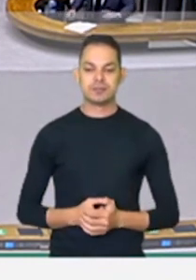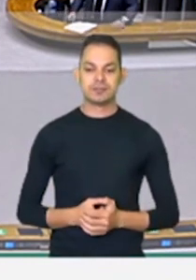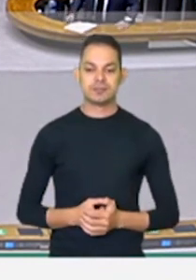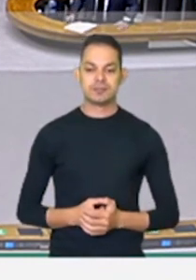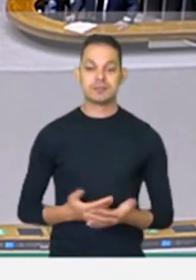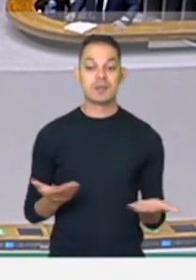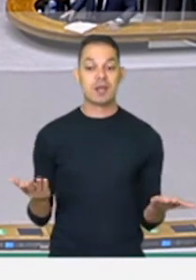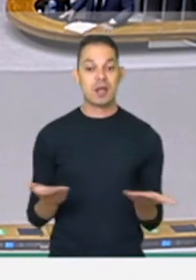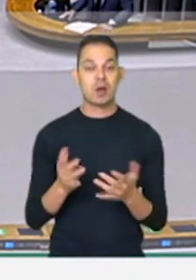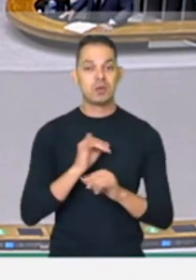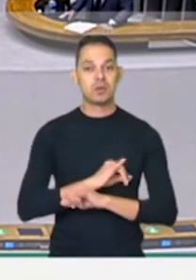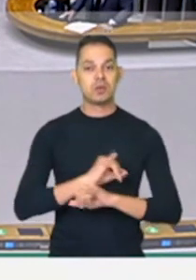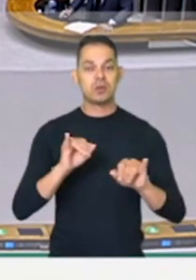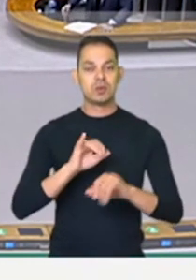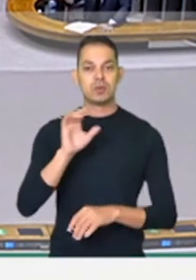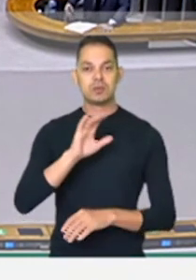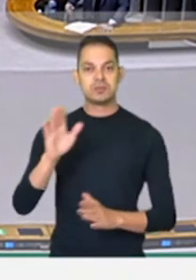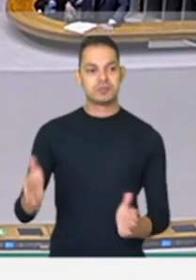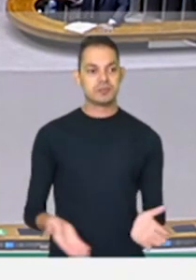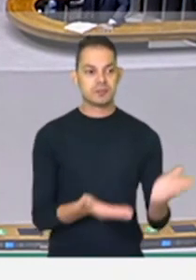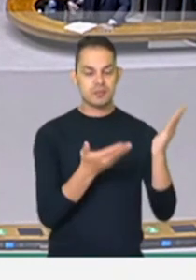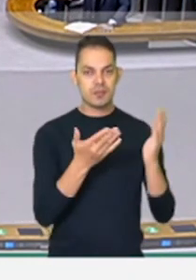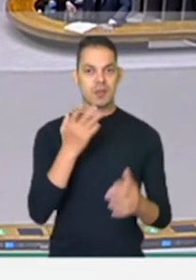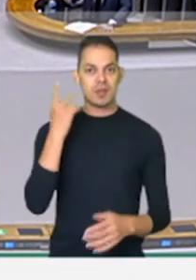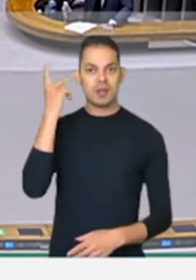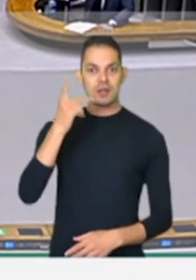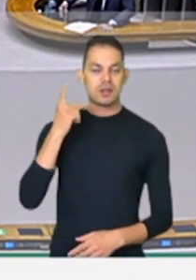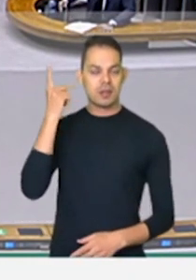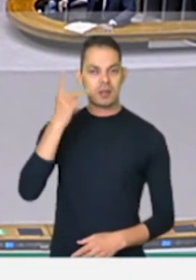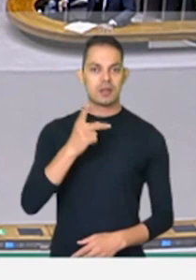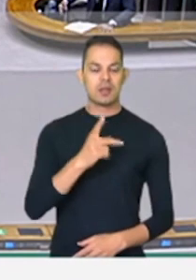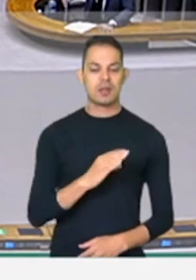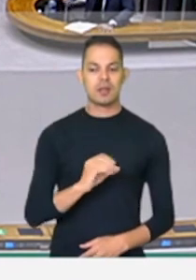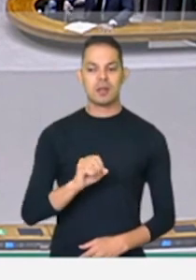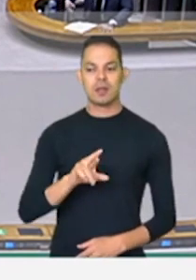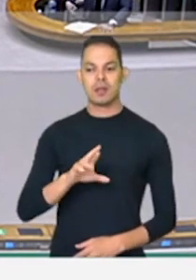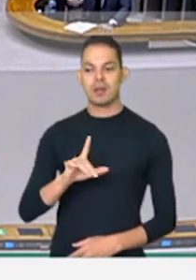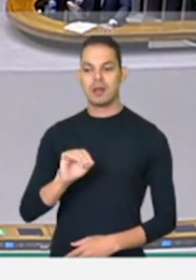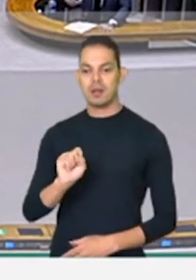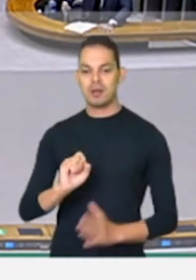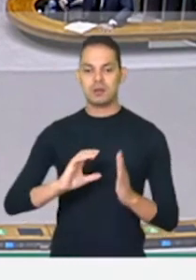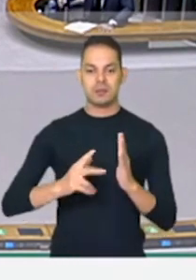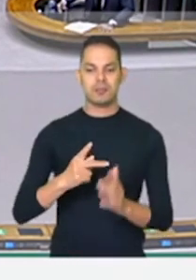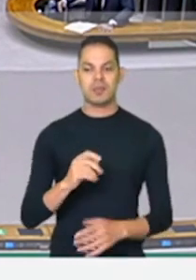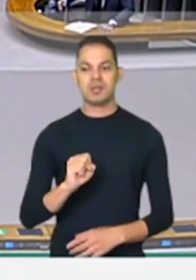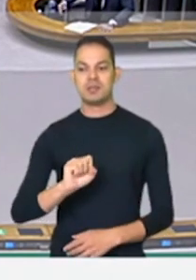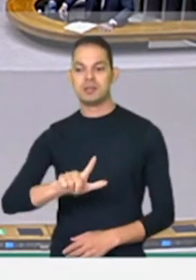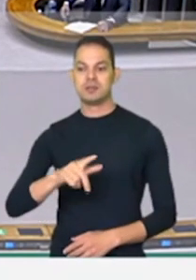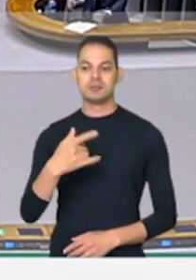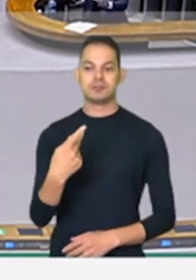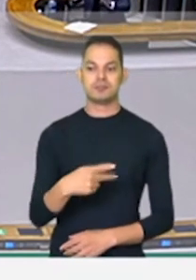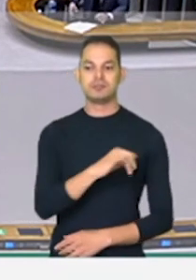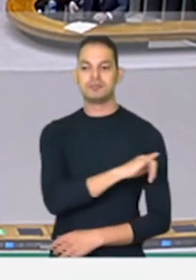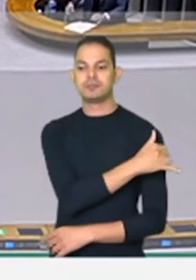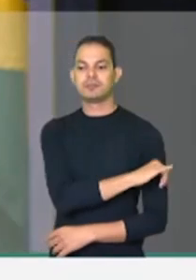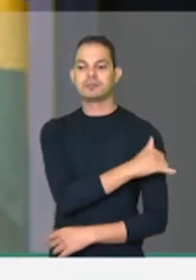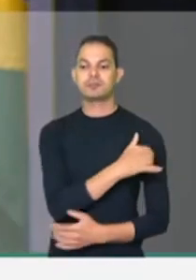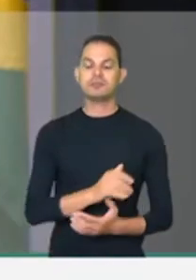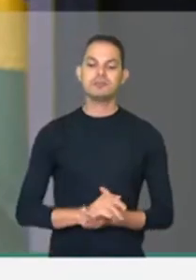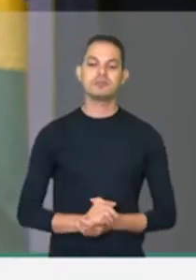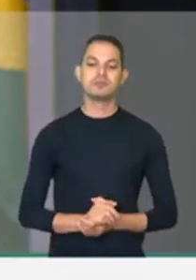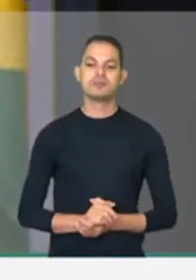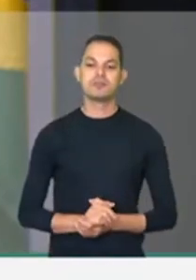antiga mais famosa de Niterói Esse cara é um canalha eu estou falando aqui com todas as letras a